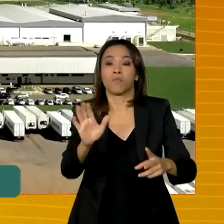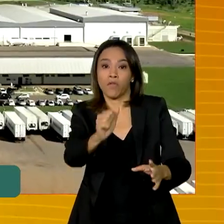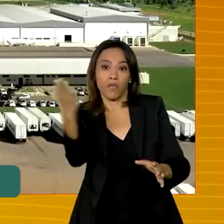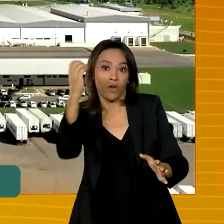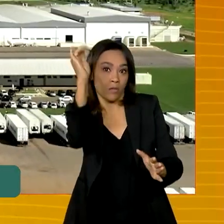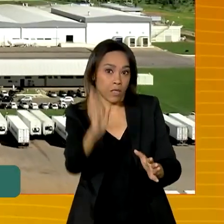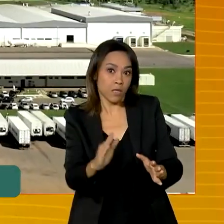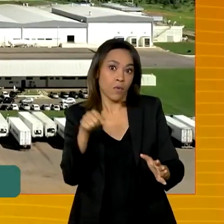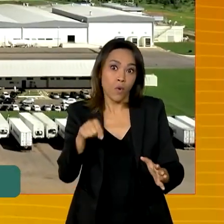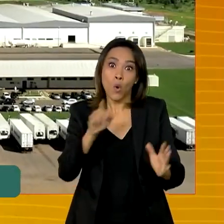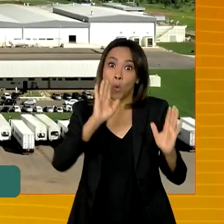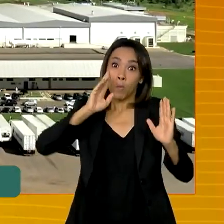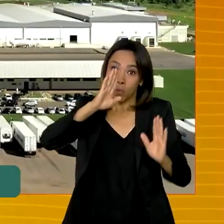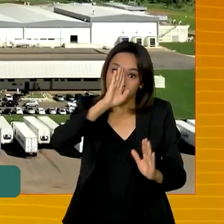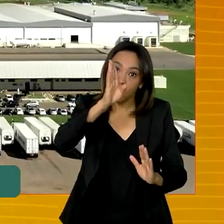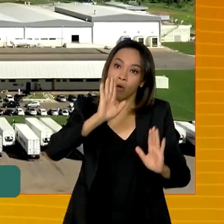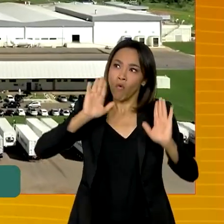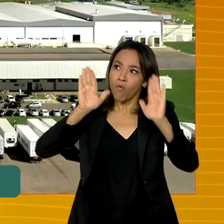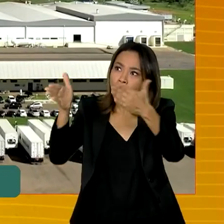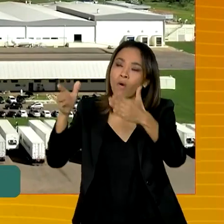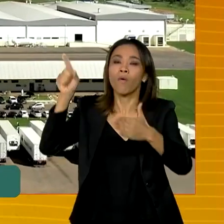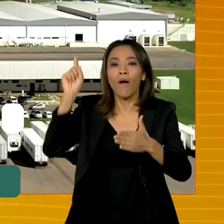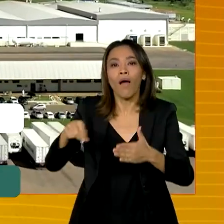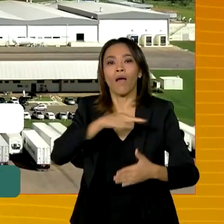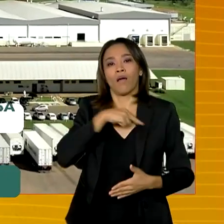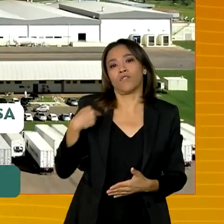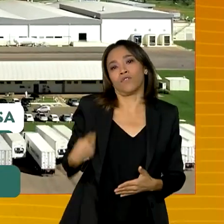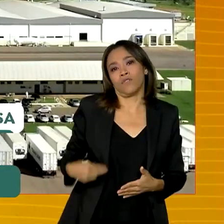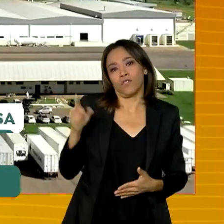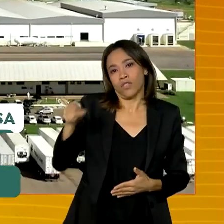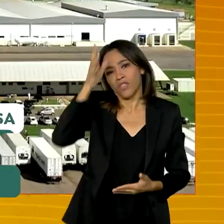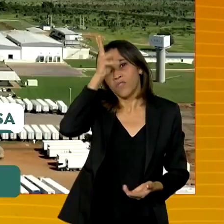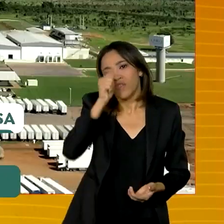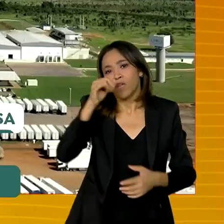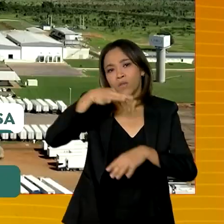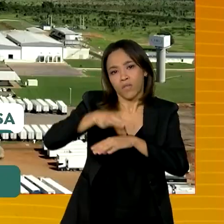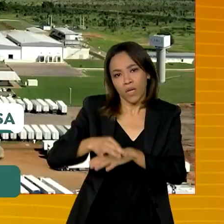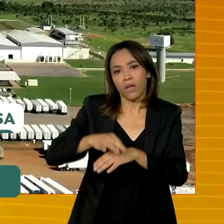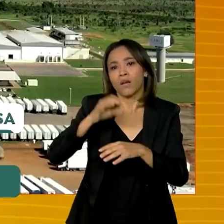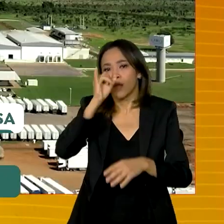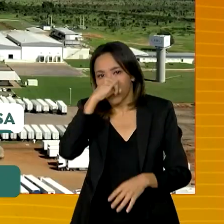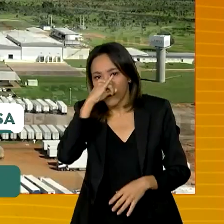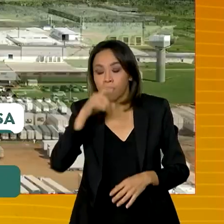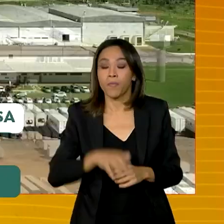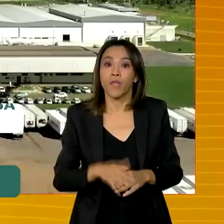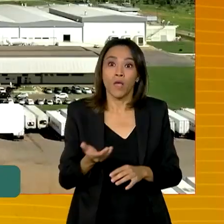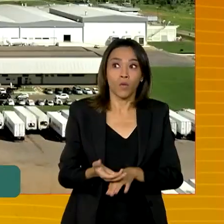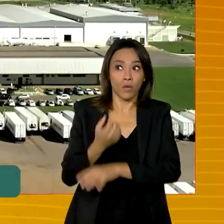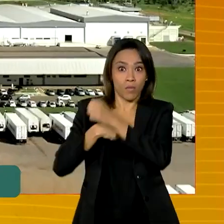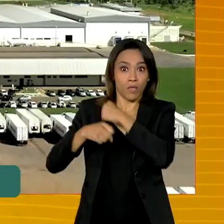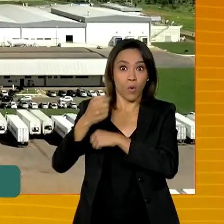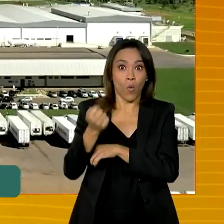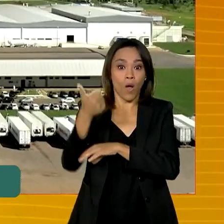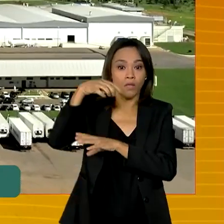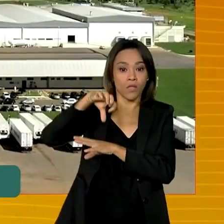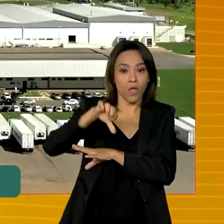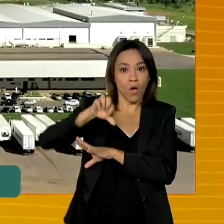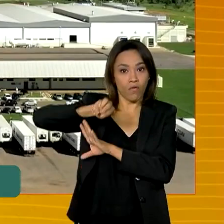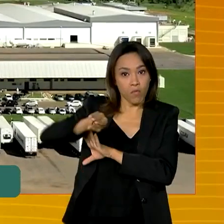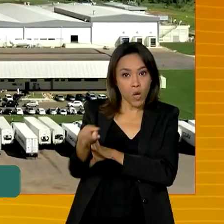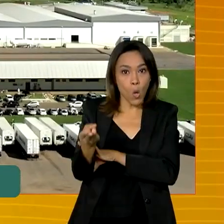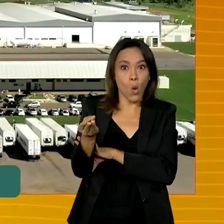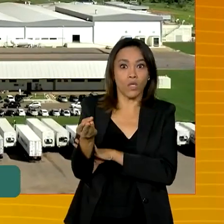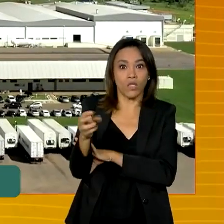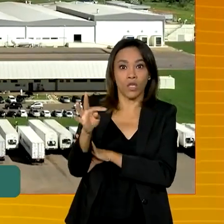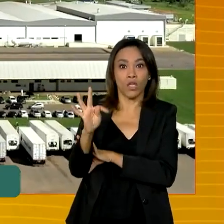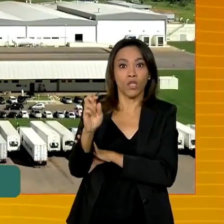das exportações brasileiras de carne bovina, suína e de frango. No ano passado, o país asiático importou quase 9 milhões de toneladas de